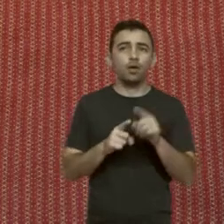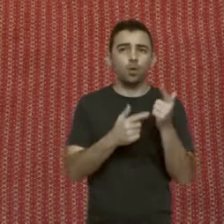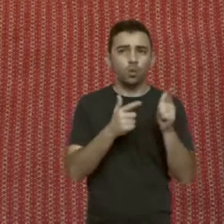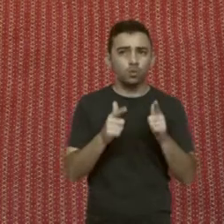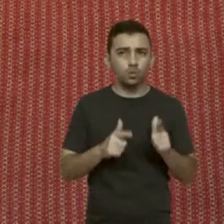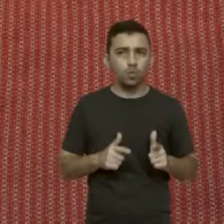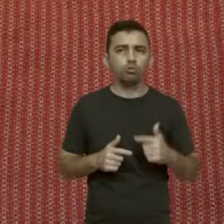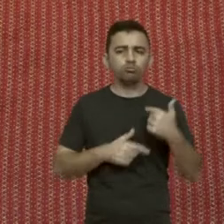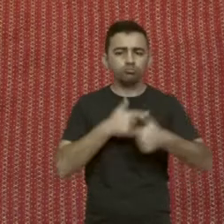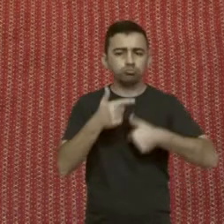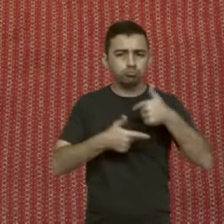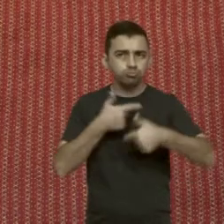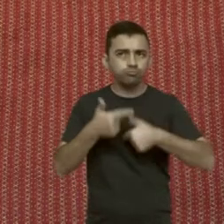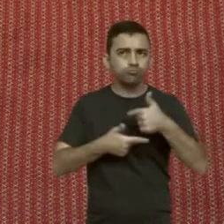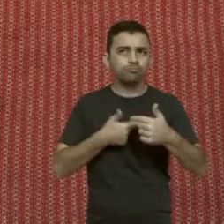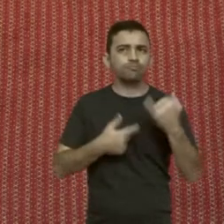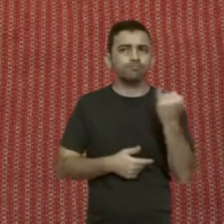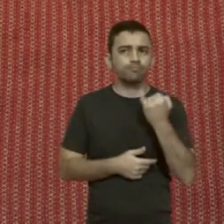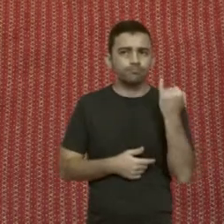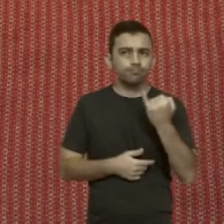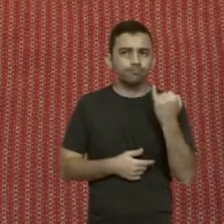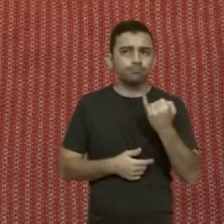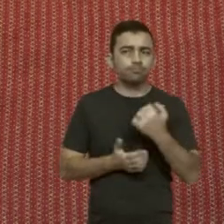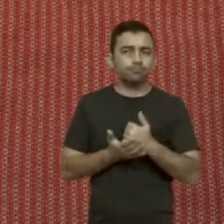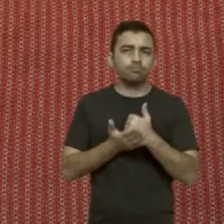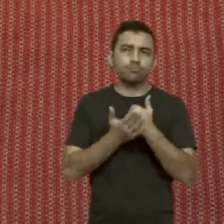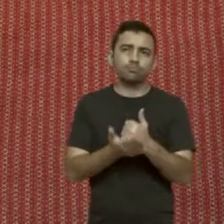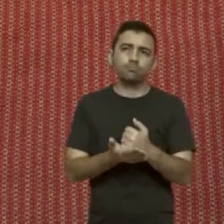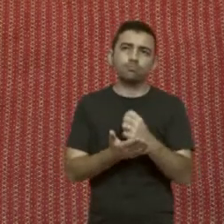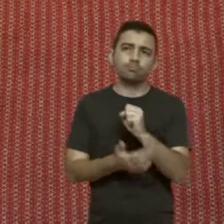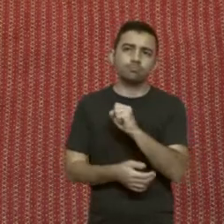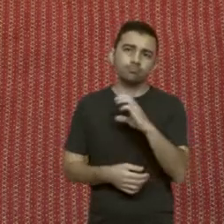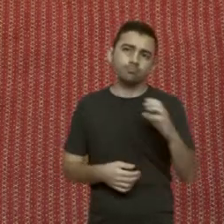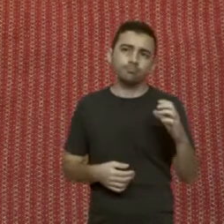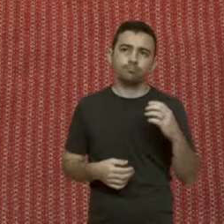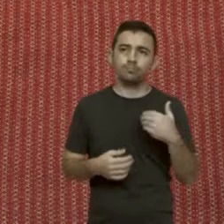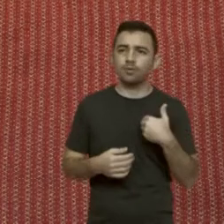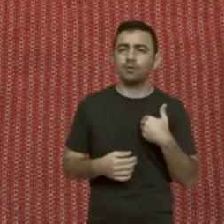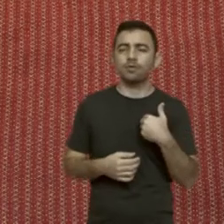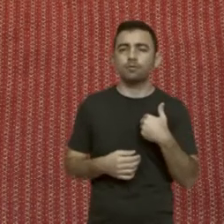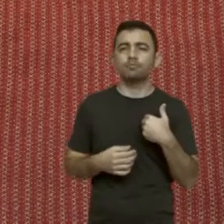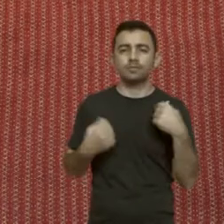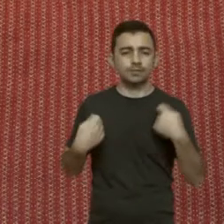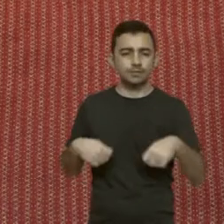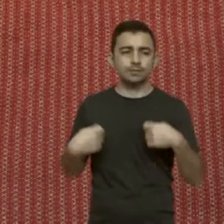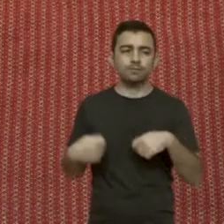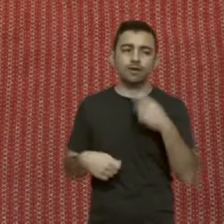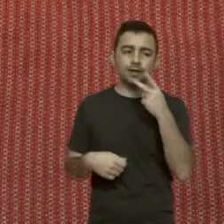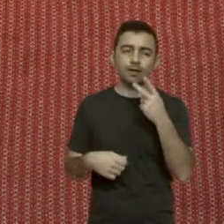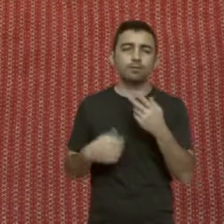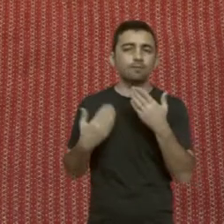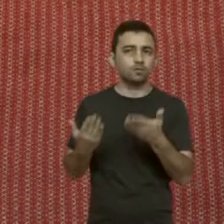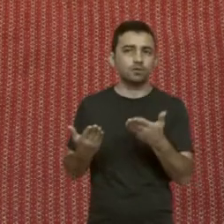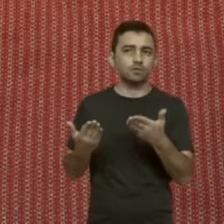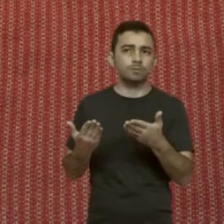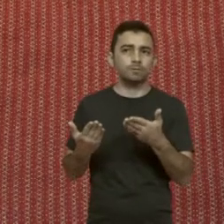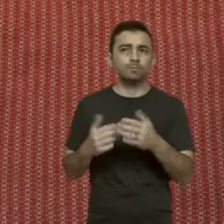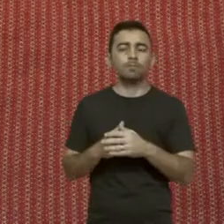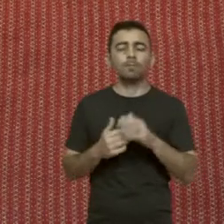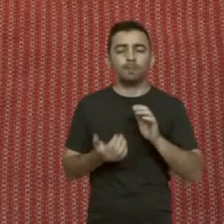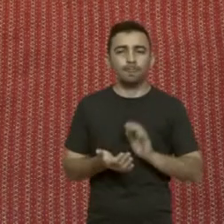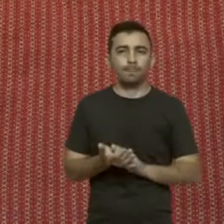seu trabalho tão importante em prol de Santa Catarina. E eu só tenho a dizer para Vossa Excelência, mais uma vez,